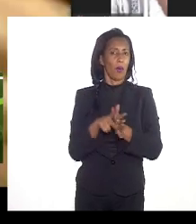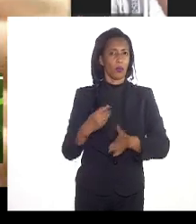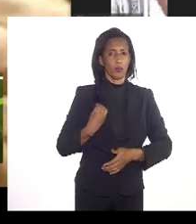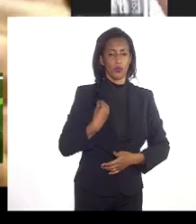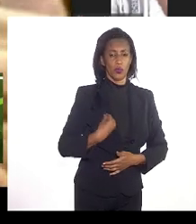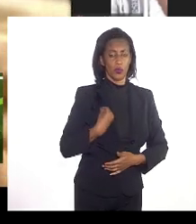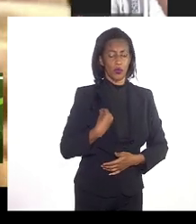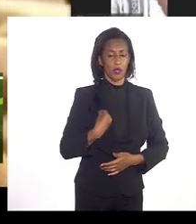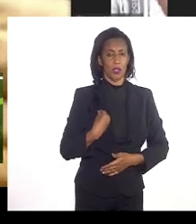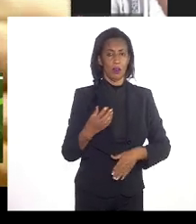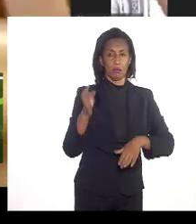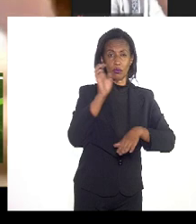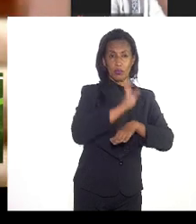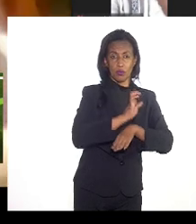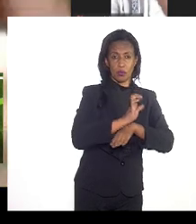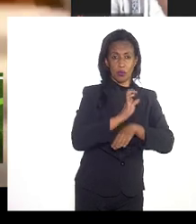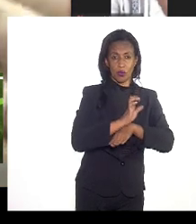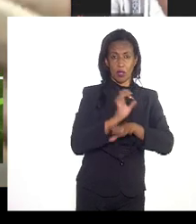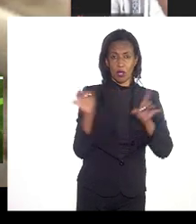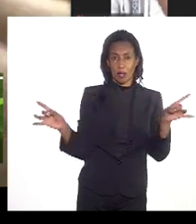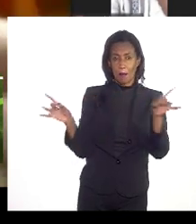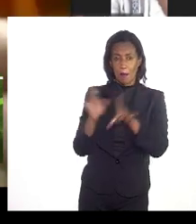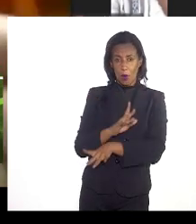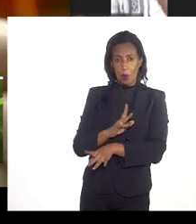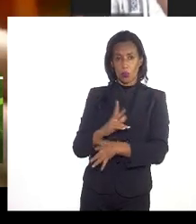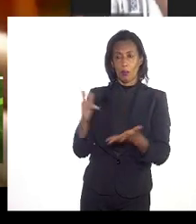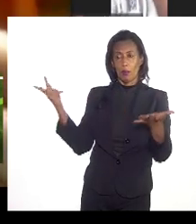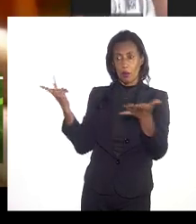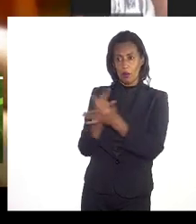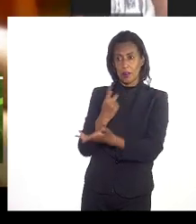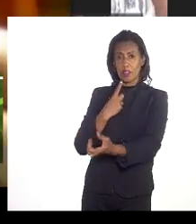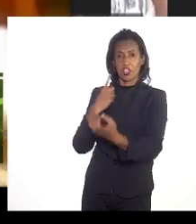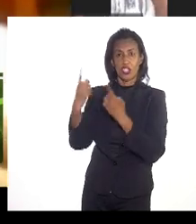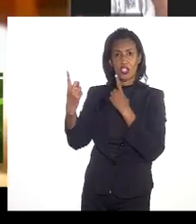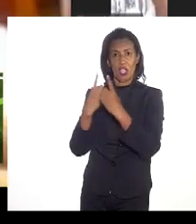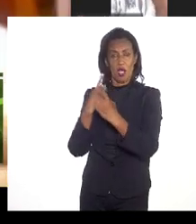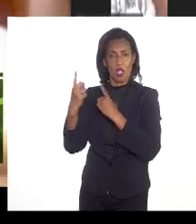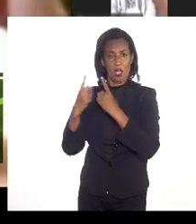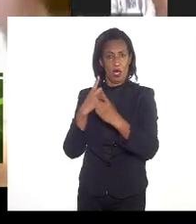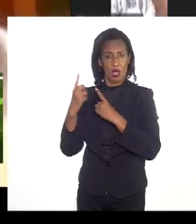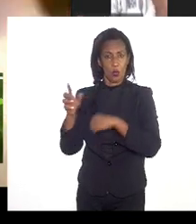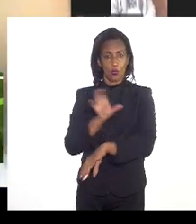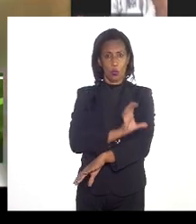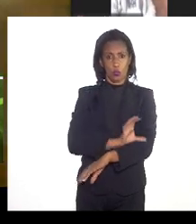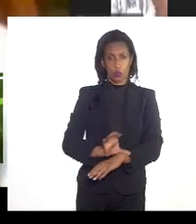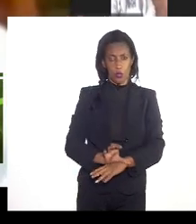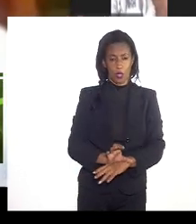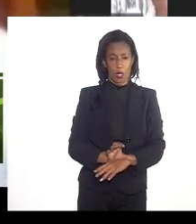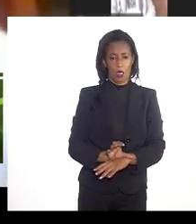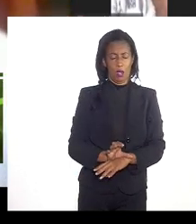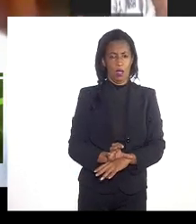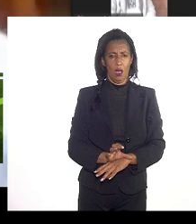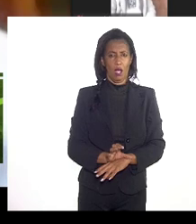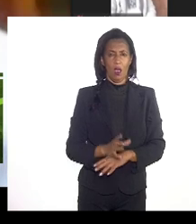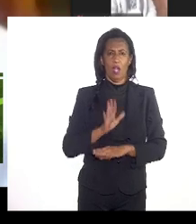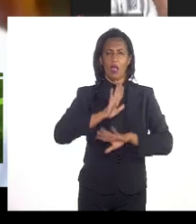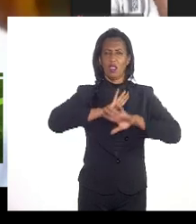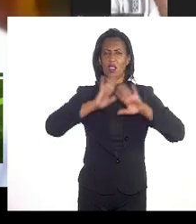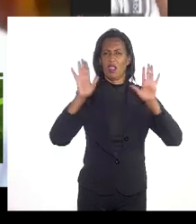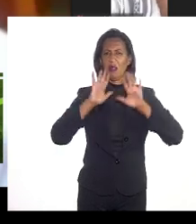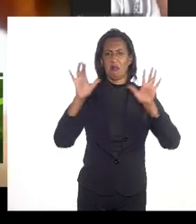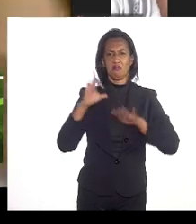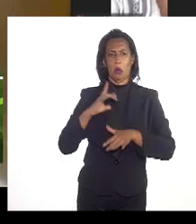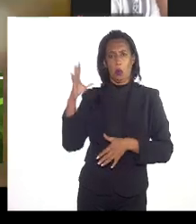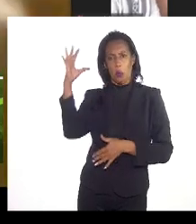estar equipado e pronto para realizar esse diálogo intercultural, né? Não partir de pré-compreensões,